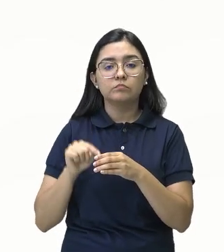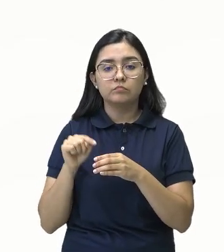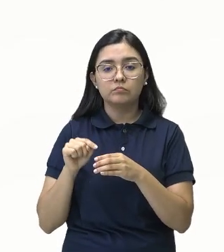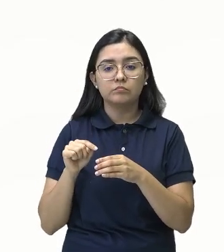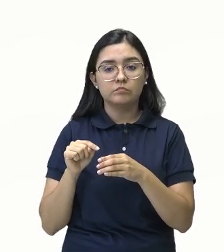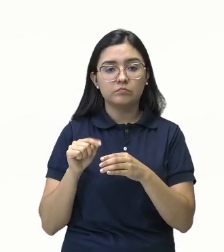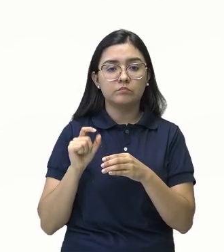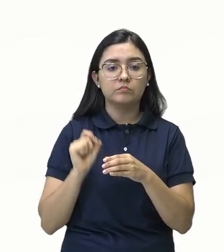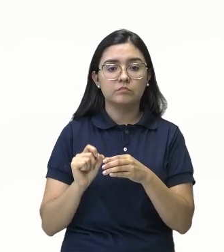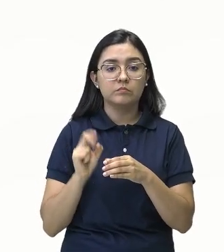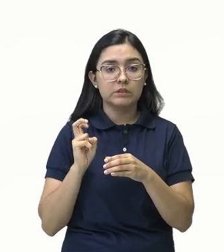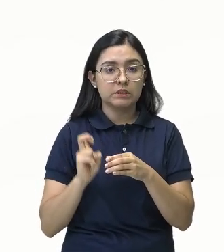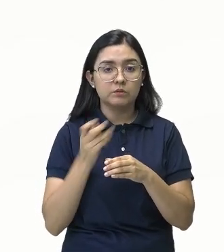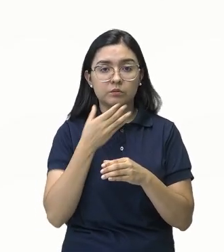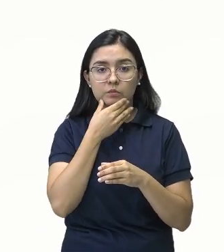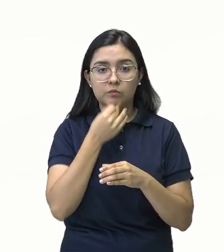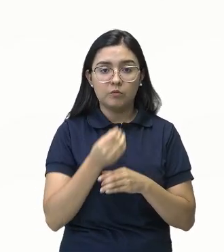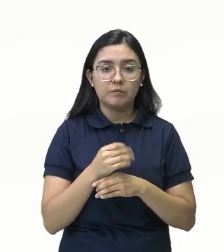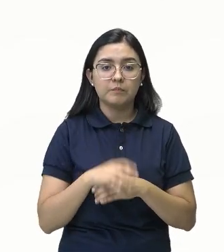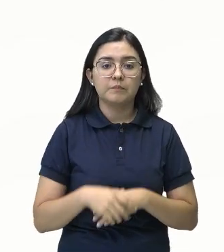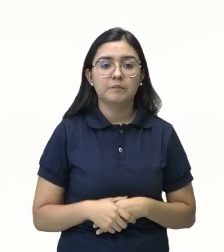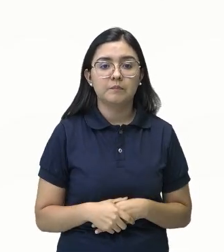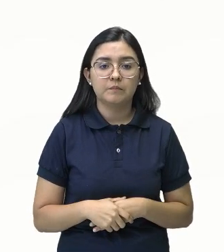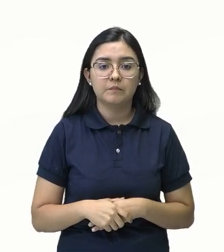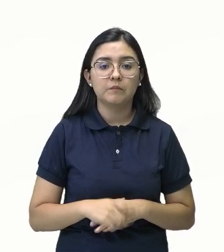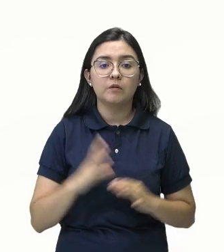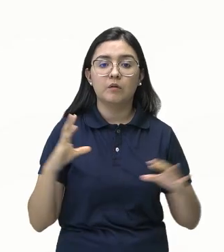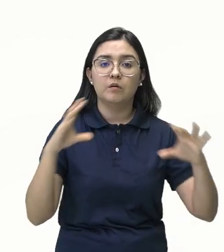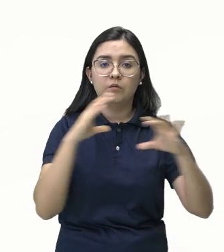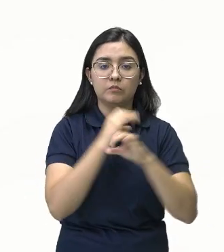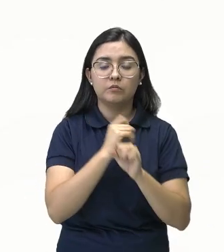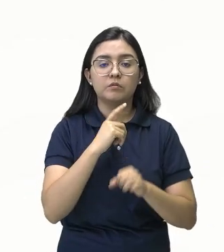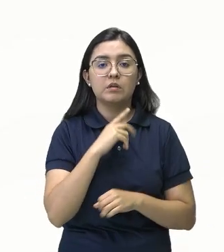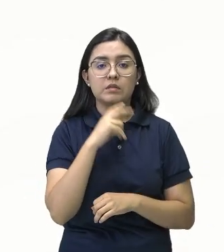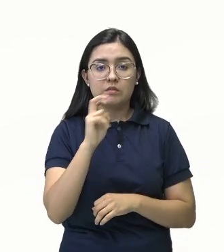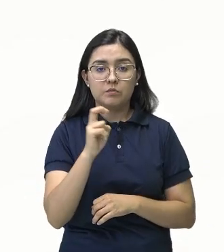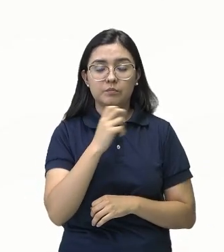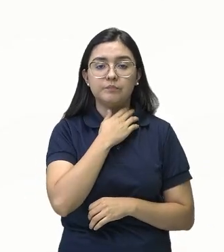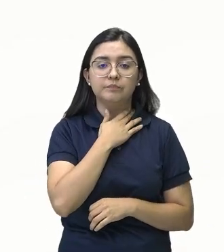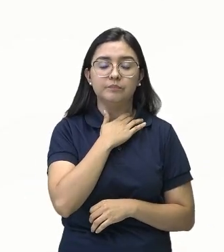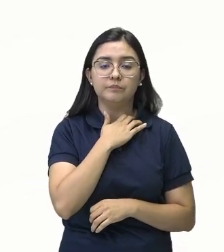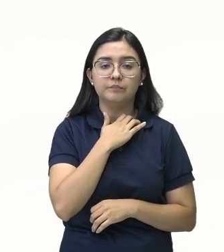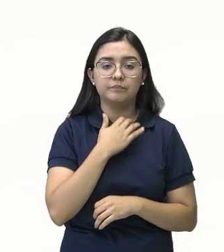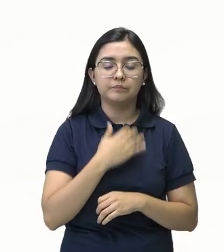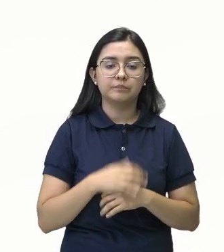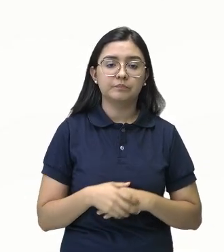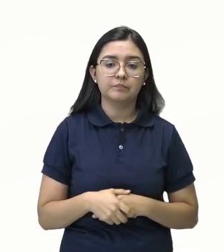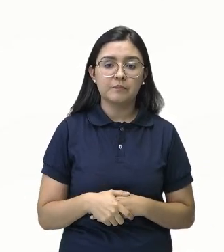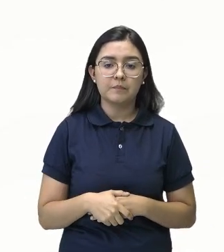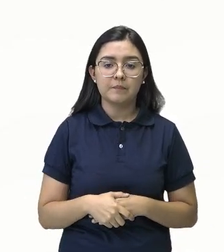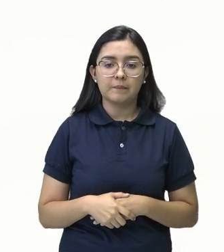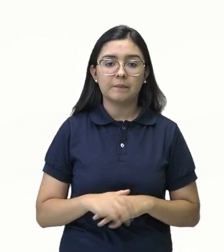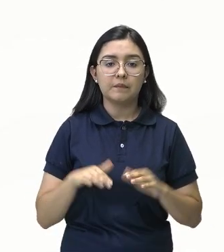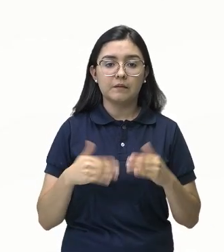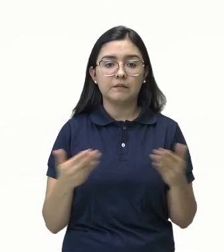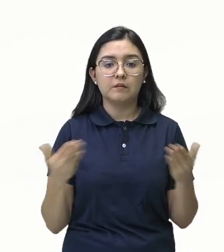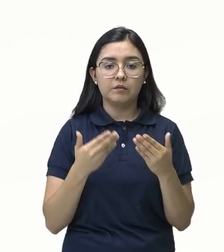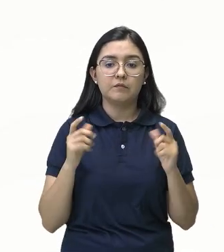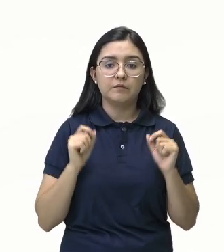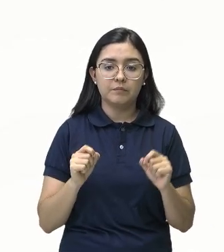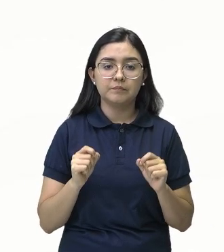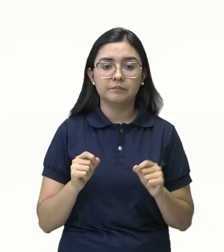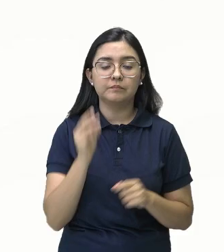comissão com 5 homens, já que ao todo nós temos 5. Tá bom? Então, vamos à nossa